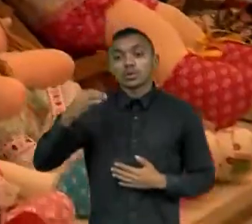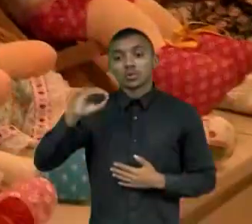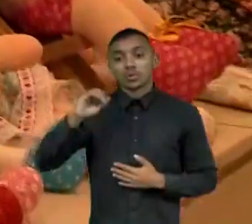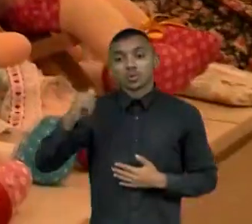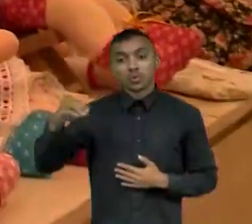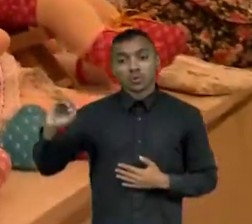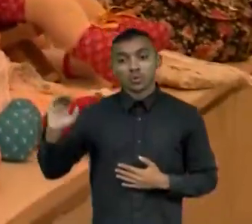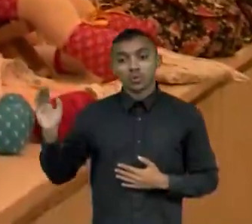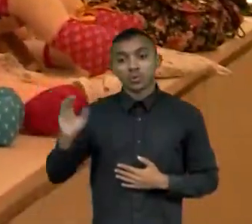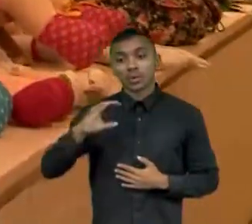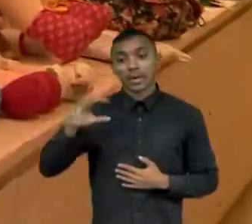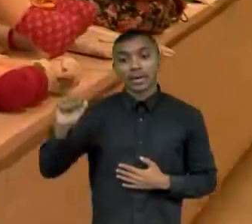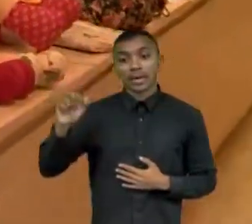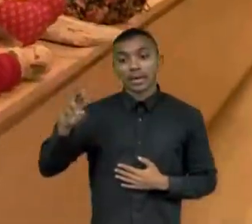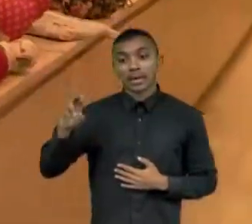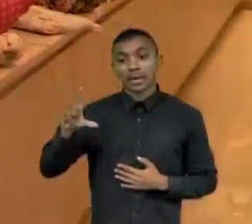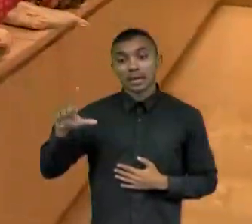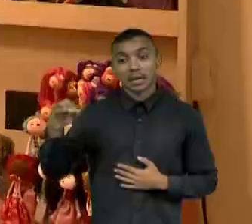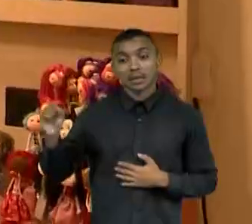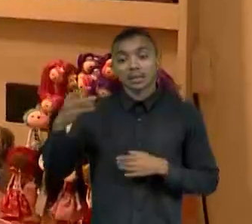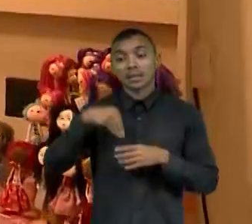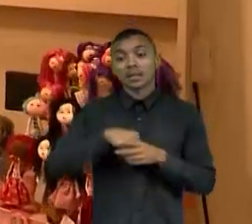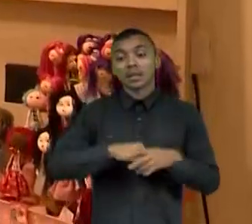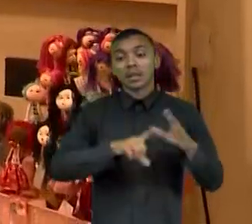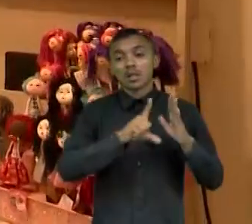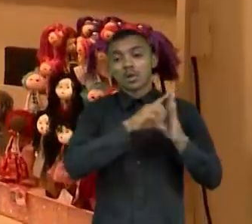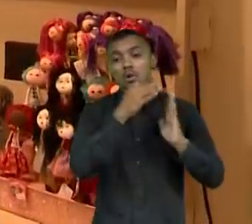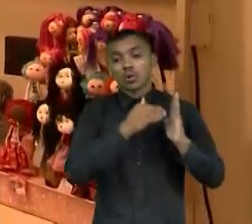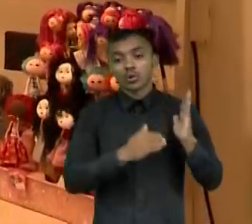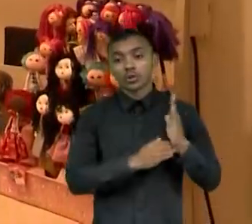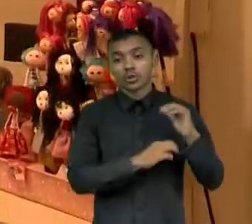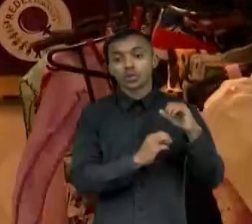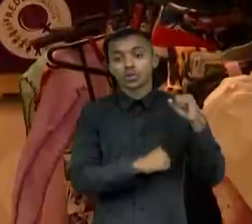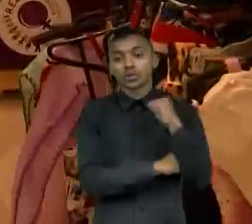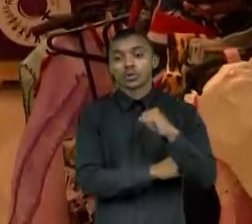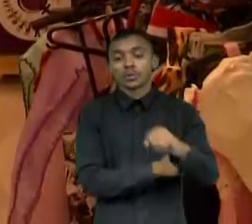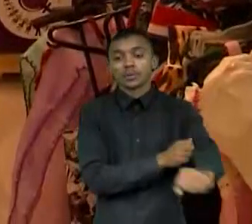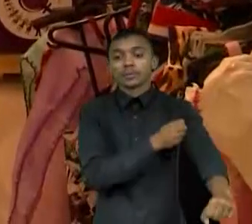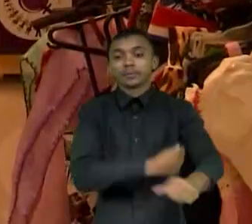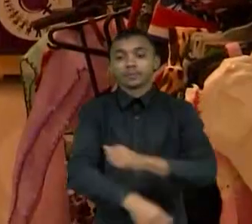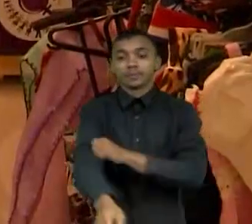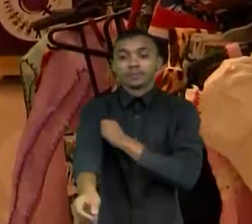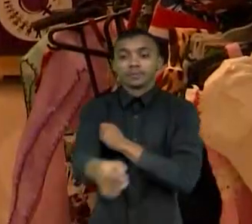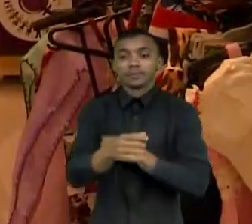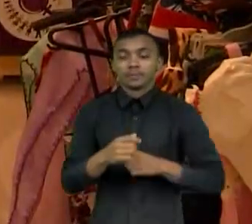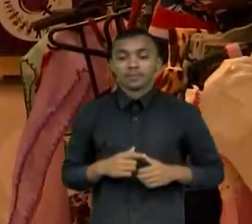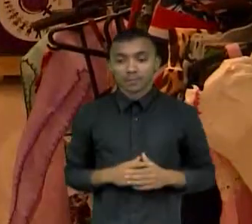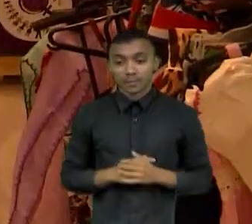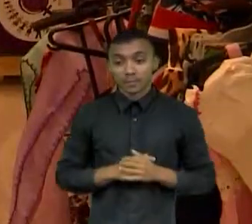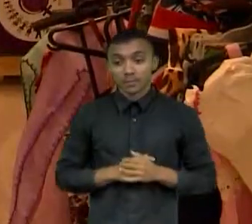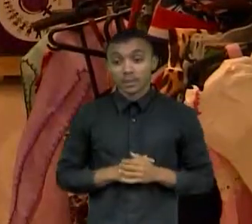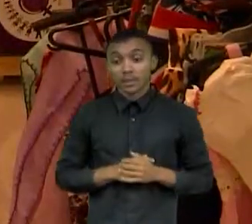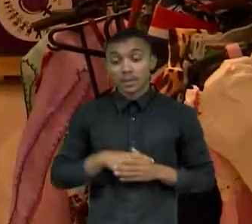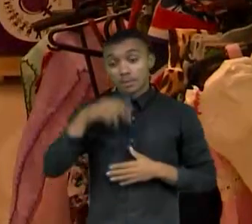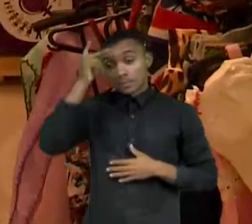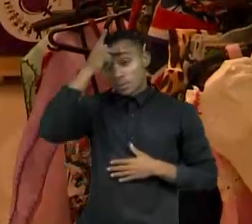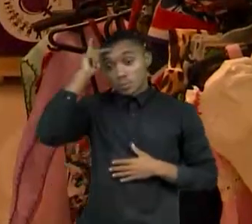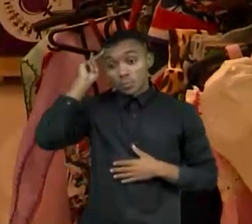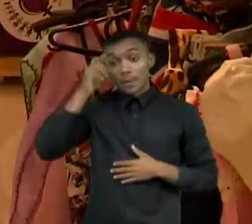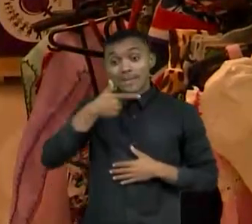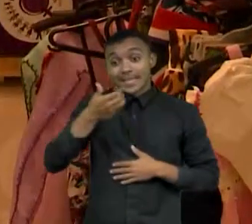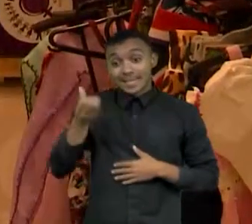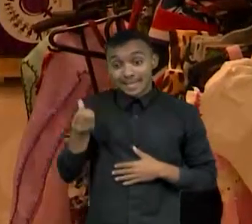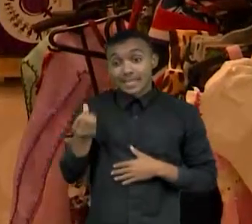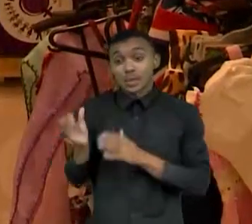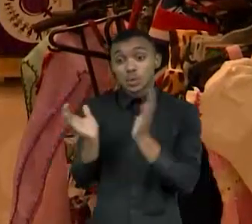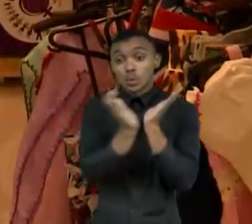Compromisso Social em uma loja cedida pelo Shopping Rio Mar Kennedy. As mulheres artesãs de 26 grupos sociais das